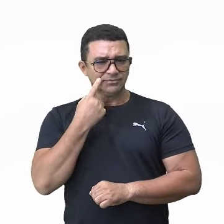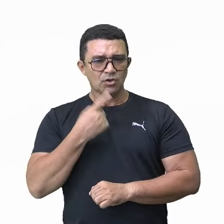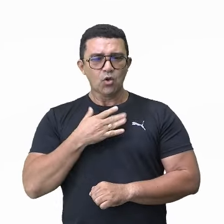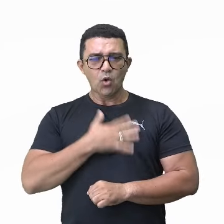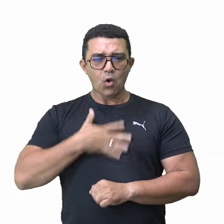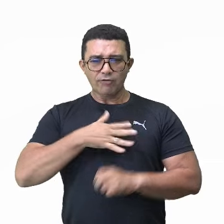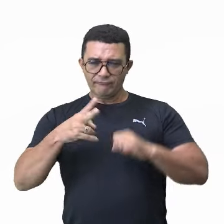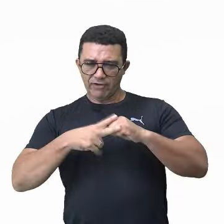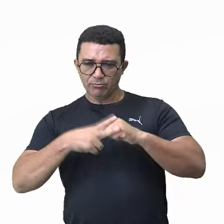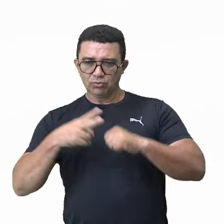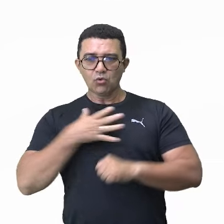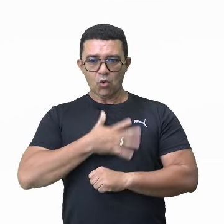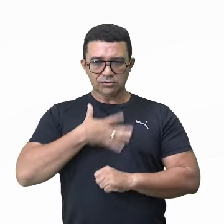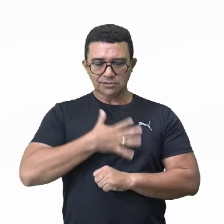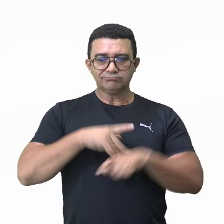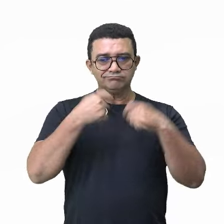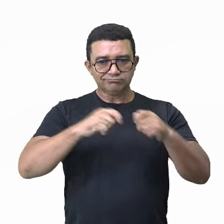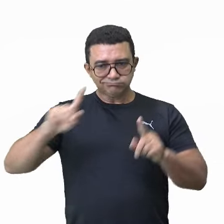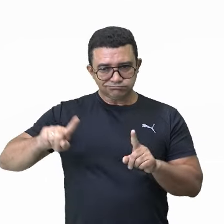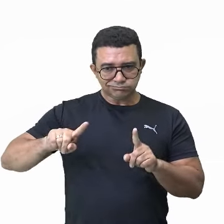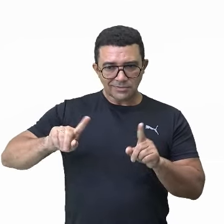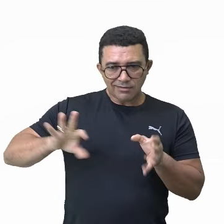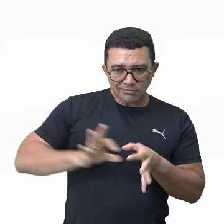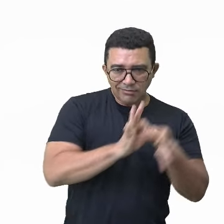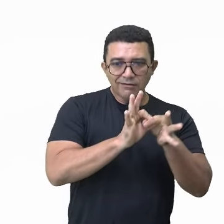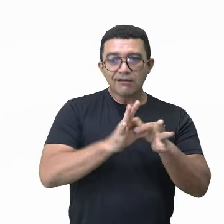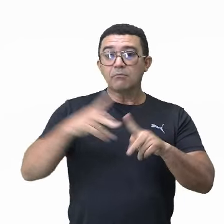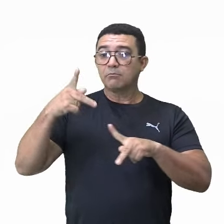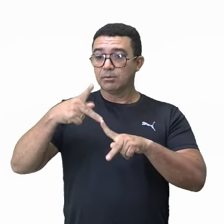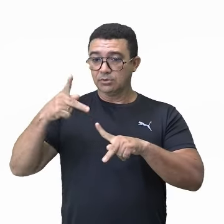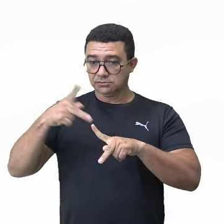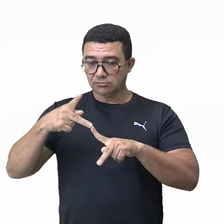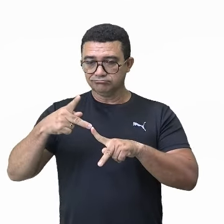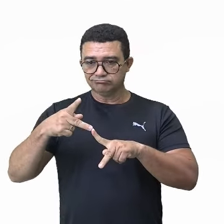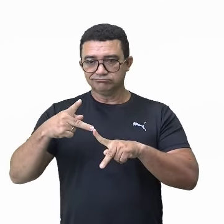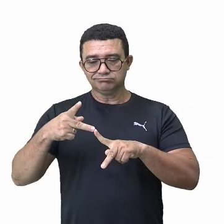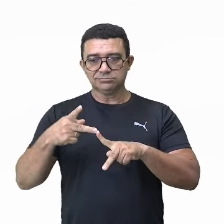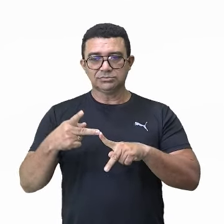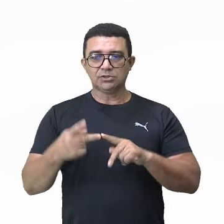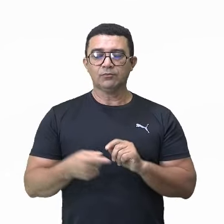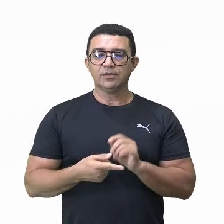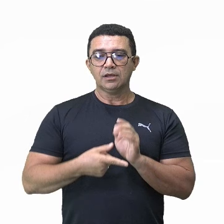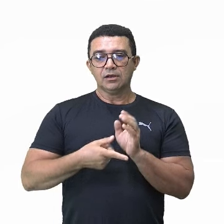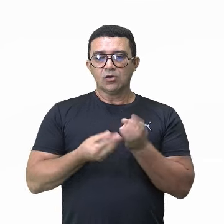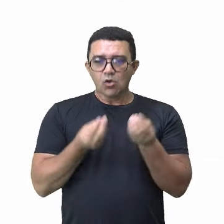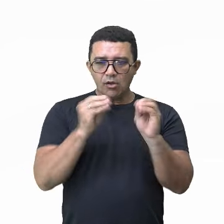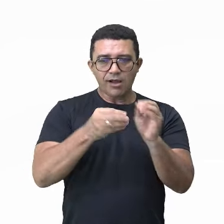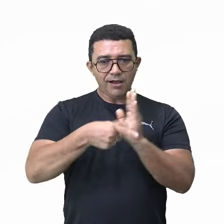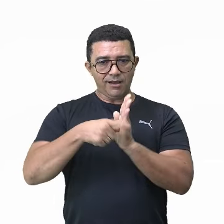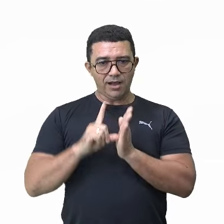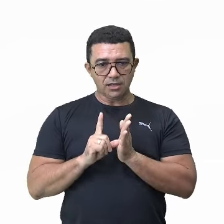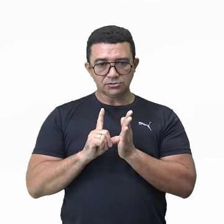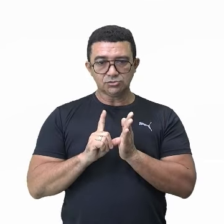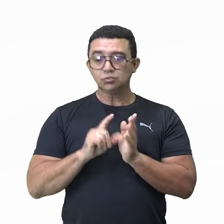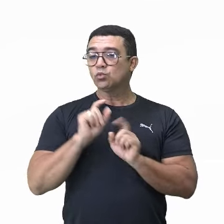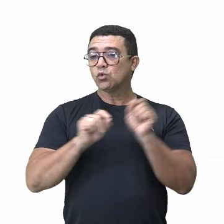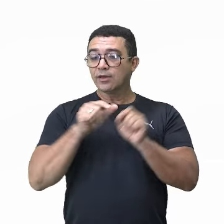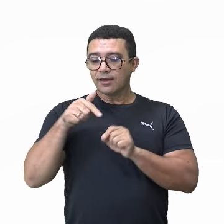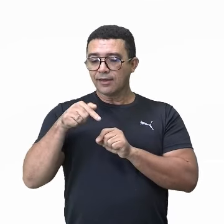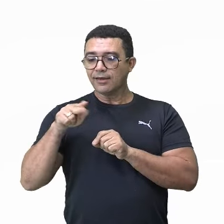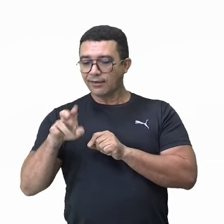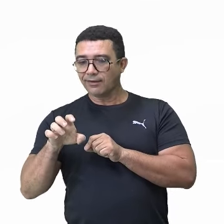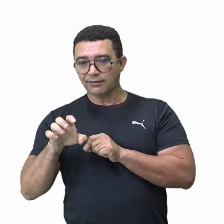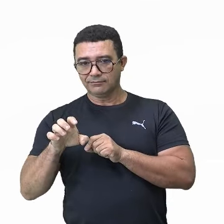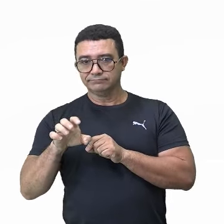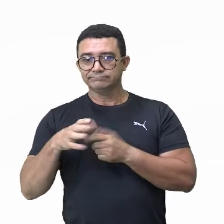preposição como eu já havia dito a preposição de gostar vai aparecer antes do q beleza esse q se chama de pronome